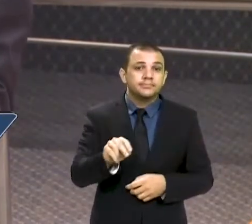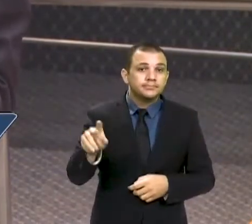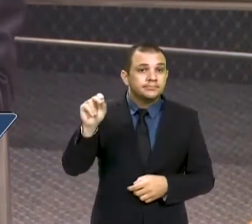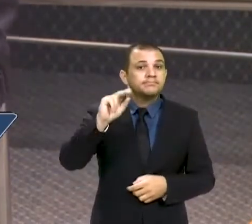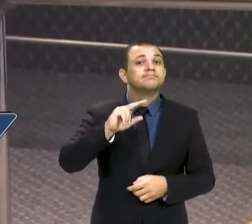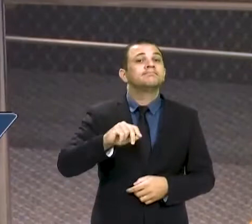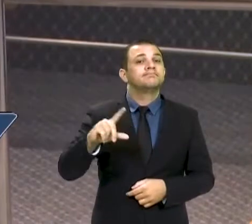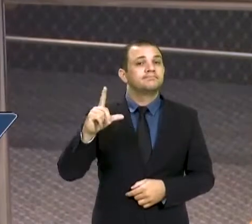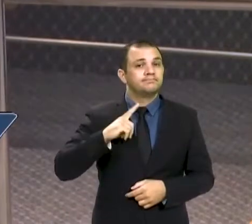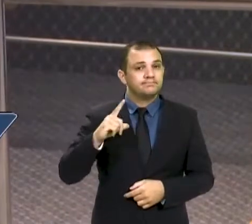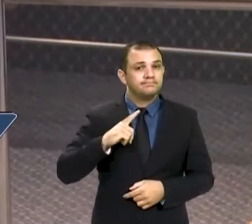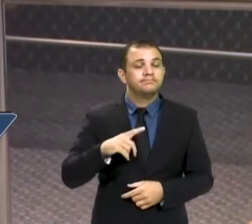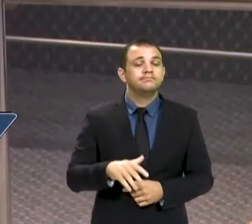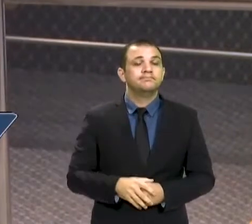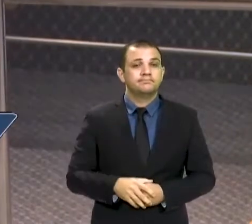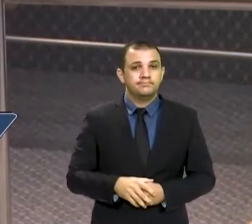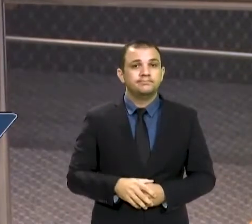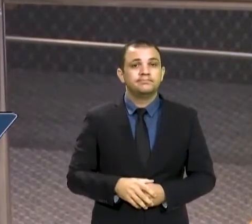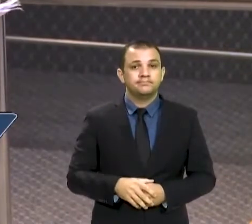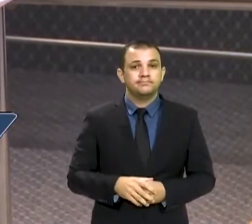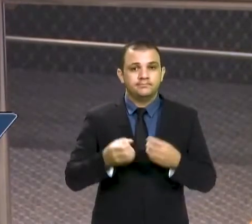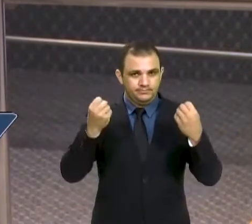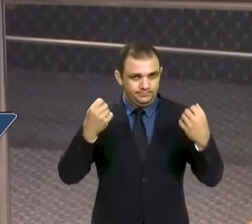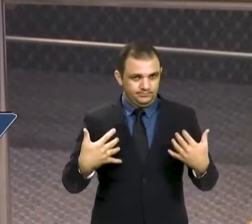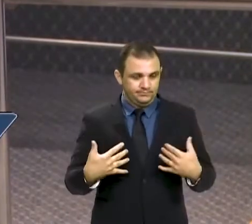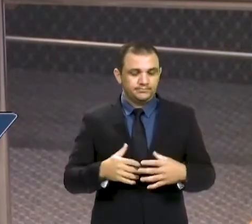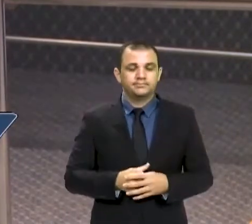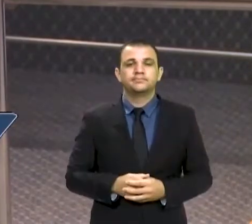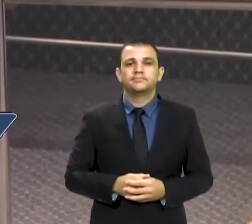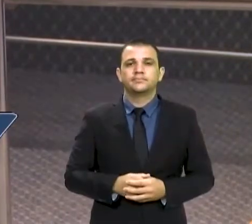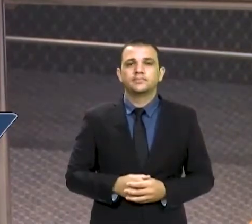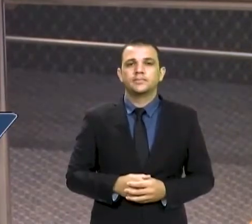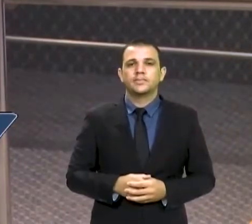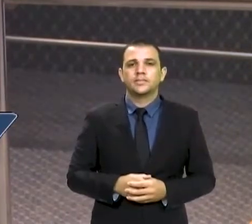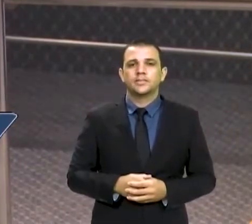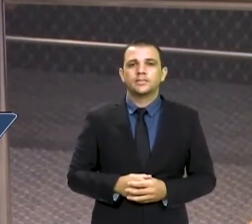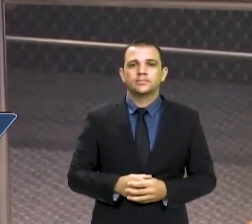nós podemos ter. Ele diz aqui, alienação de